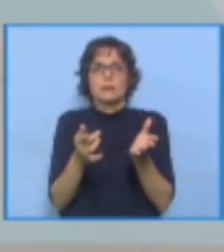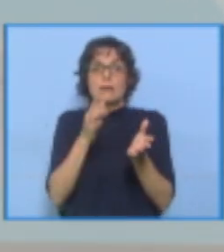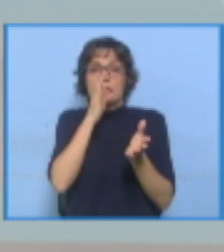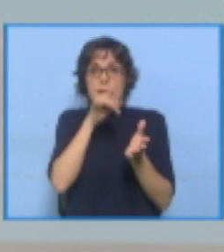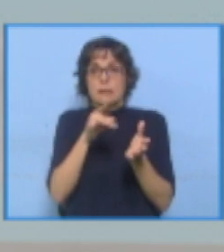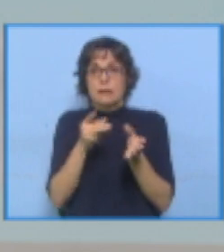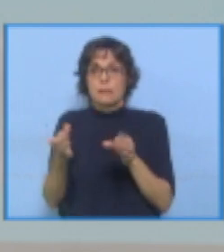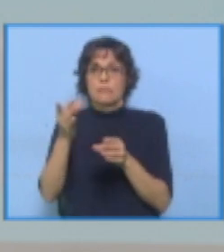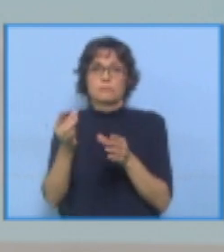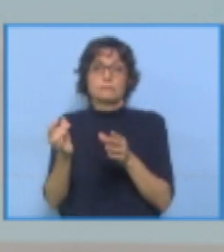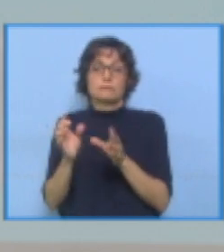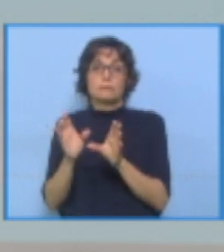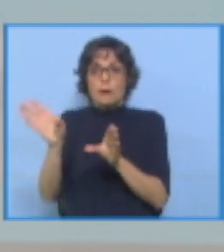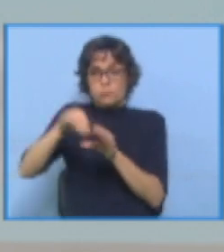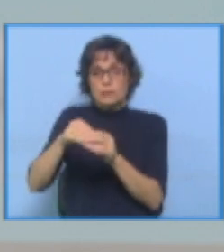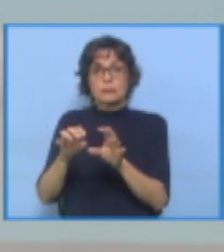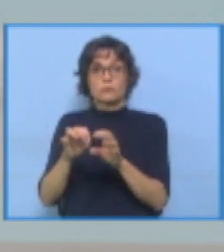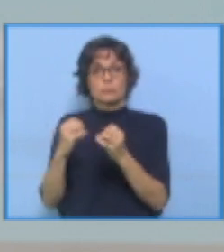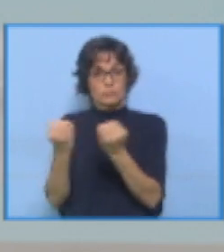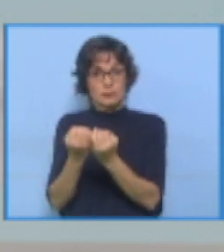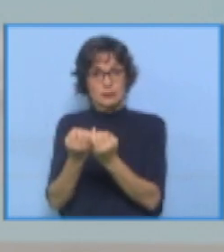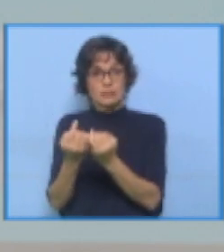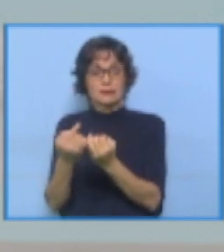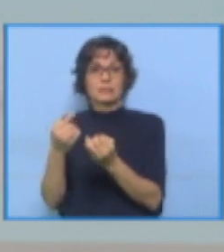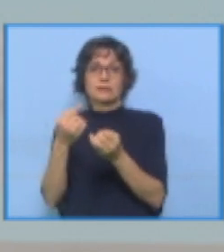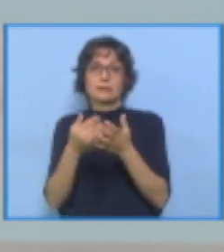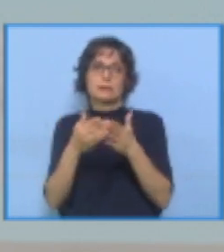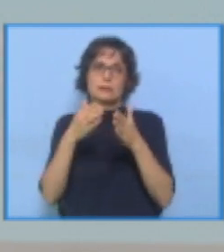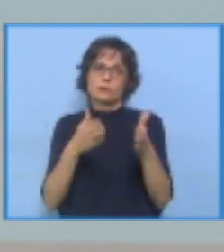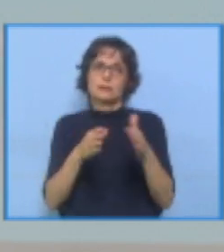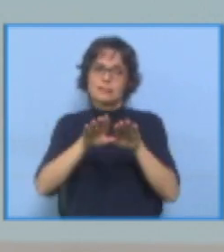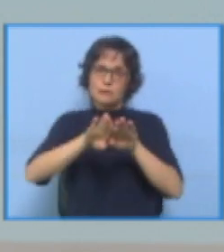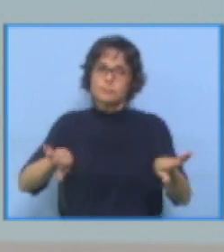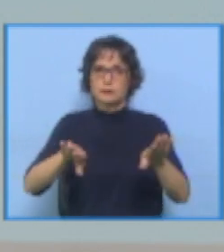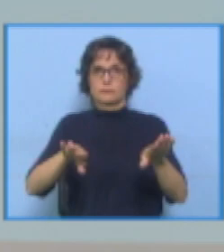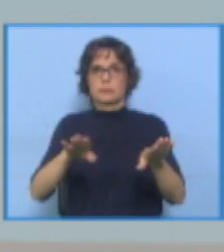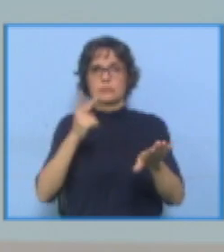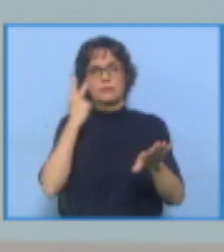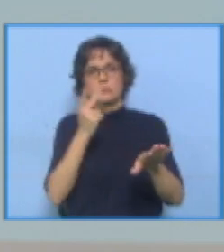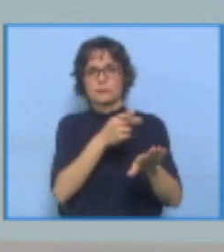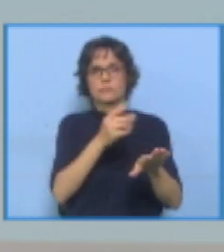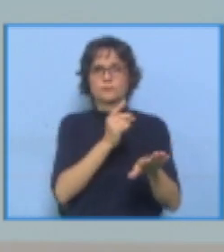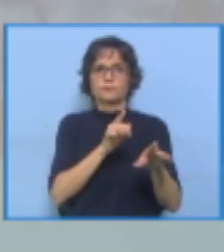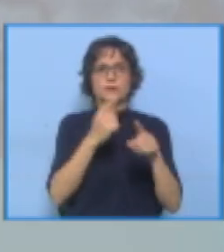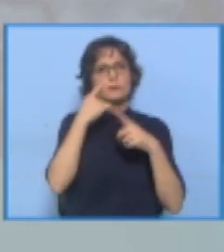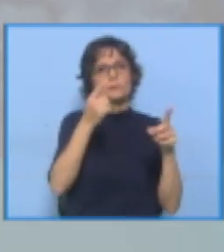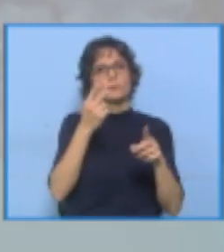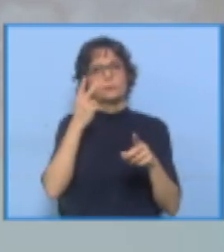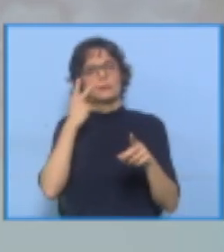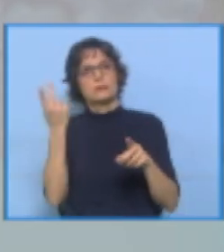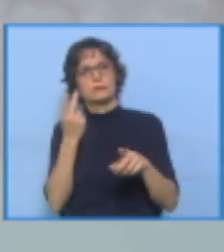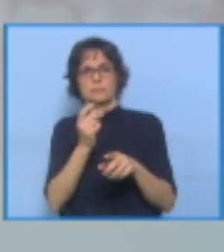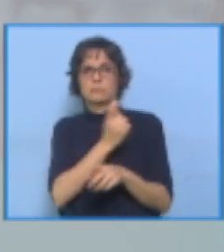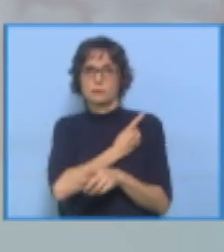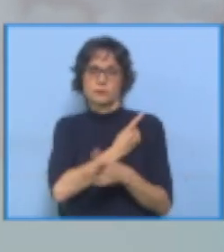escusa nesses processos, não é? Portanto, e quando estamos a legislar sobre o bom senso, normalmente falta-nos bom senso. Isso é um grande perigo, de